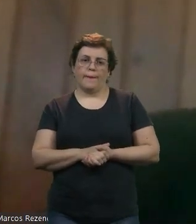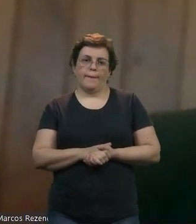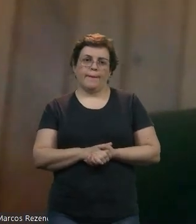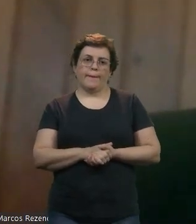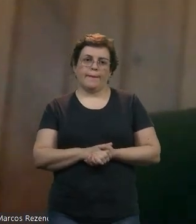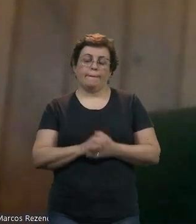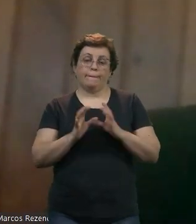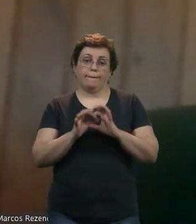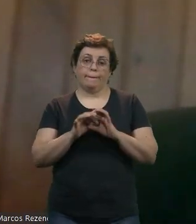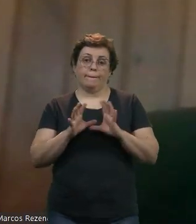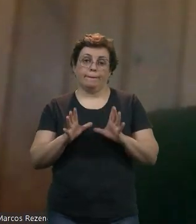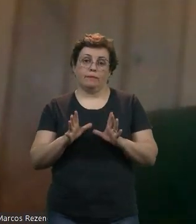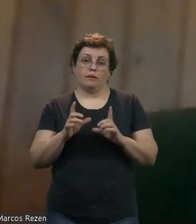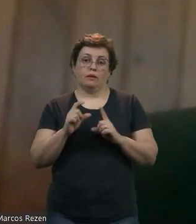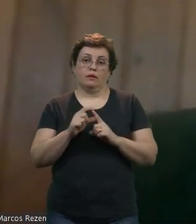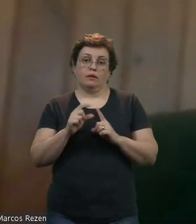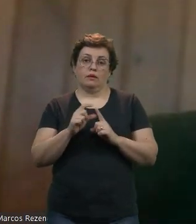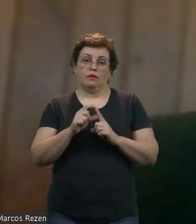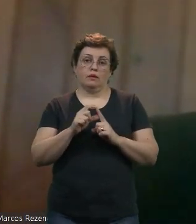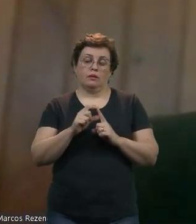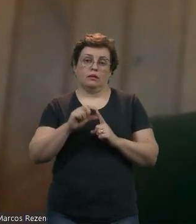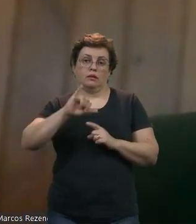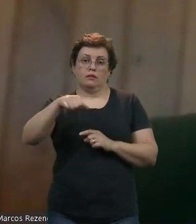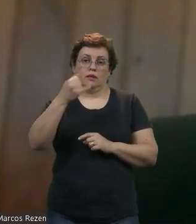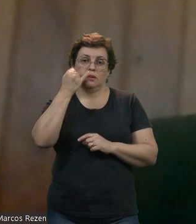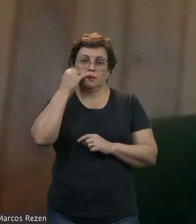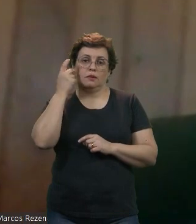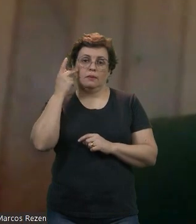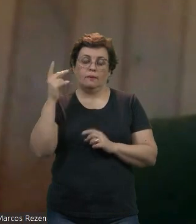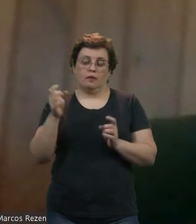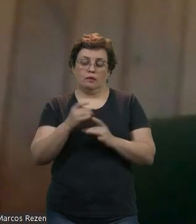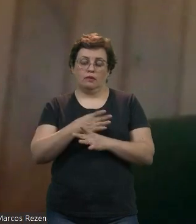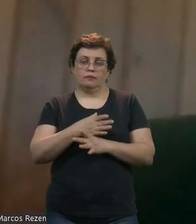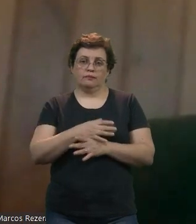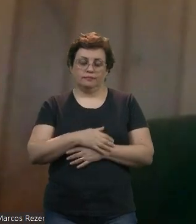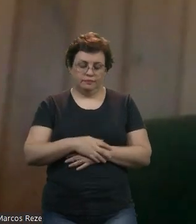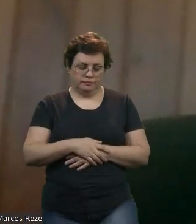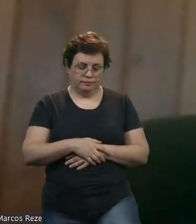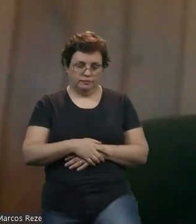e concedo a palavra ao vereador João do Bar para a sua conclusão.